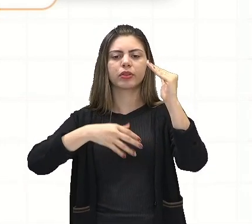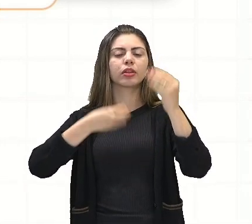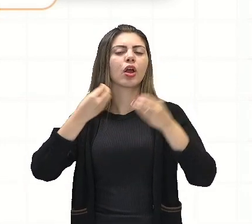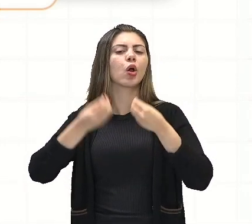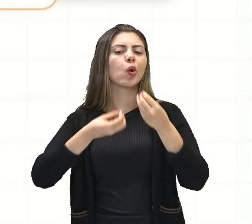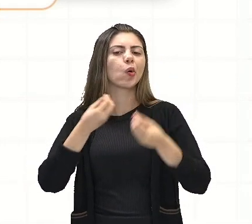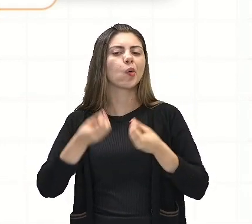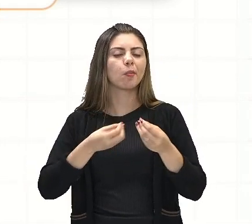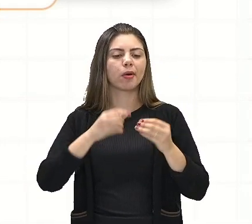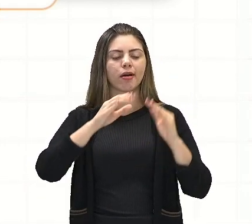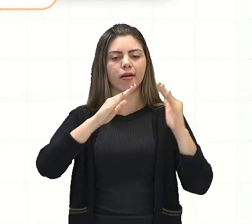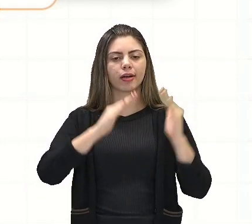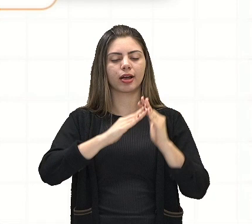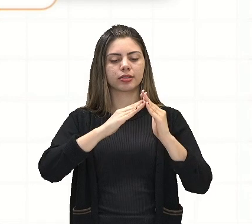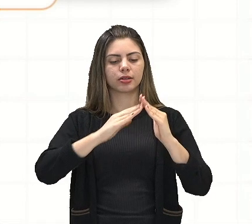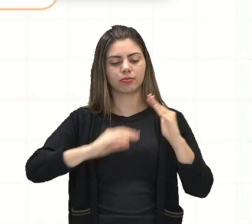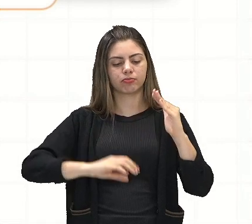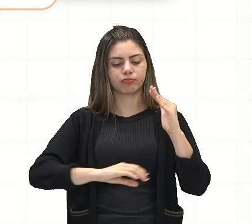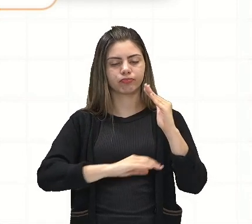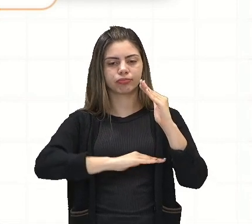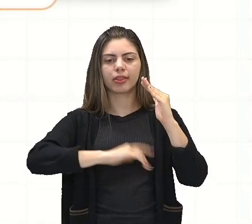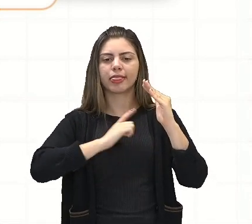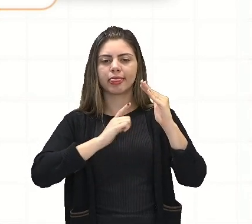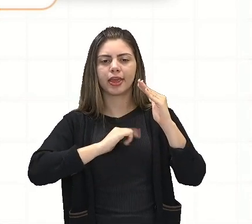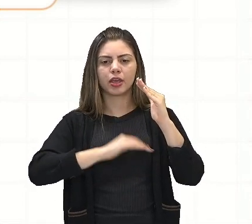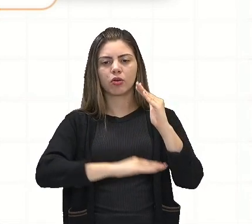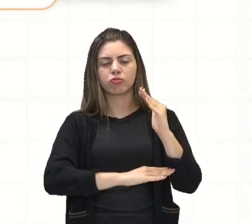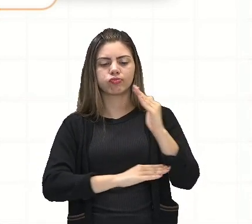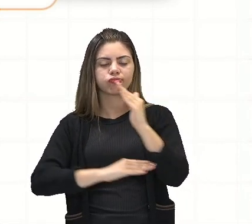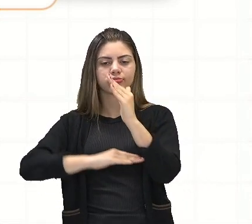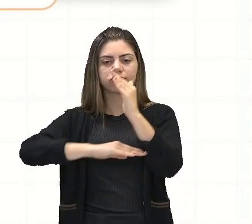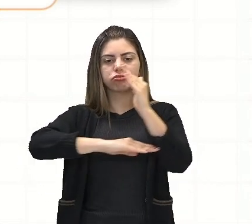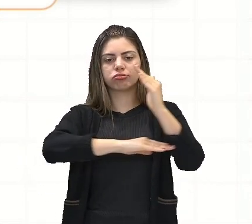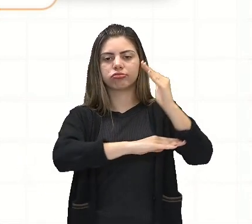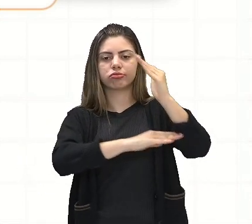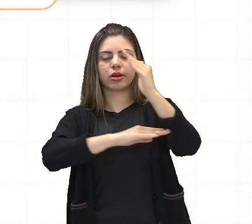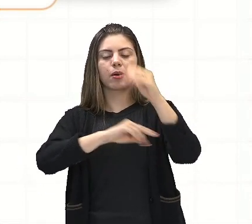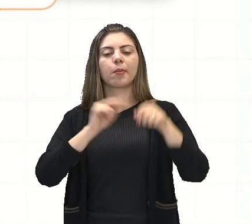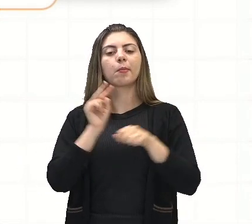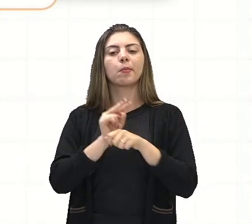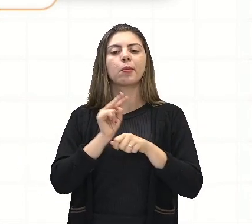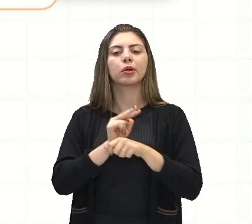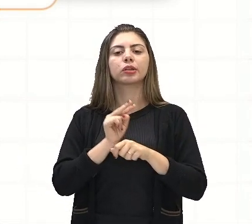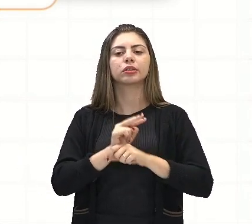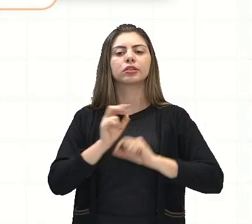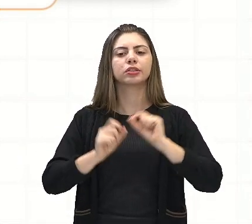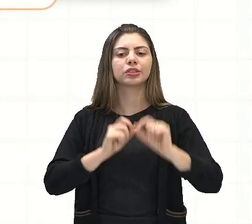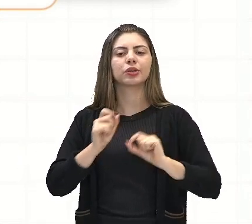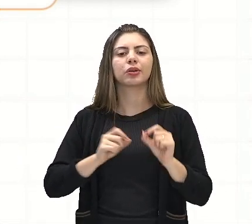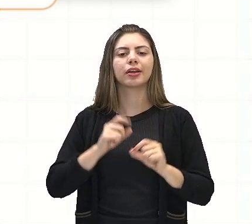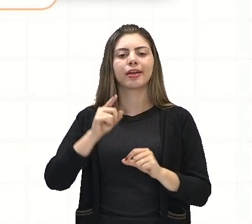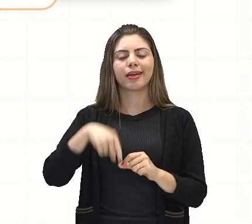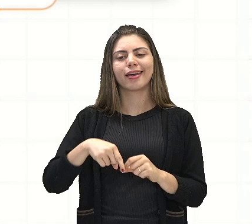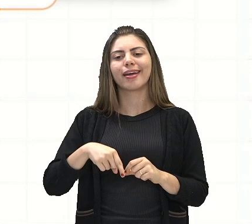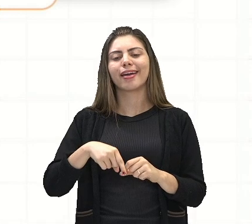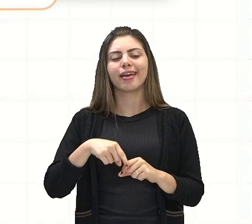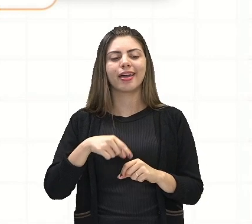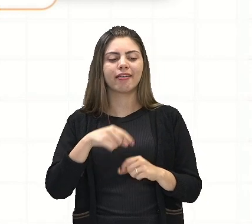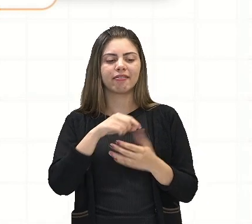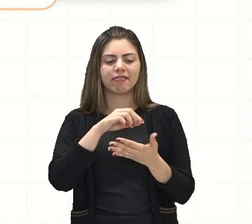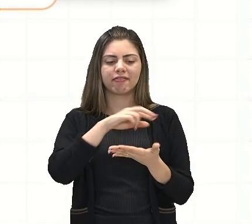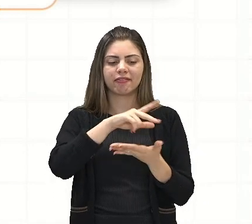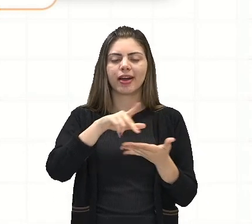é suspenso para proteger os móveis, né? Proteger as pessoas que moram nessas